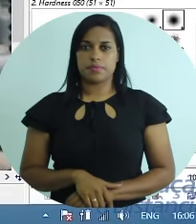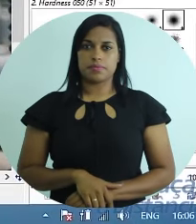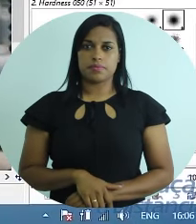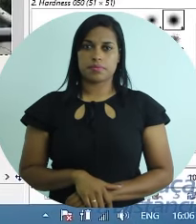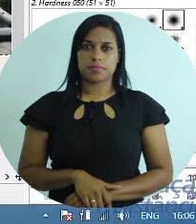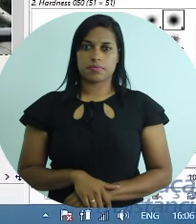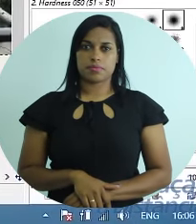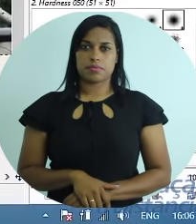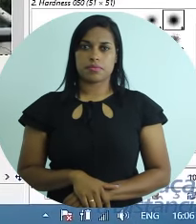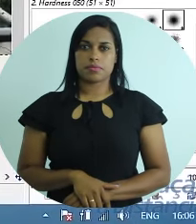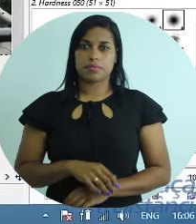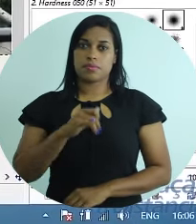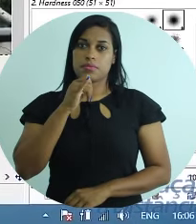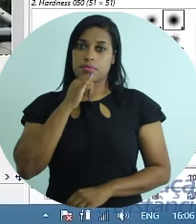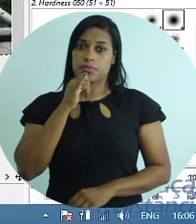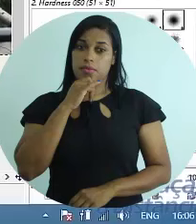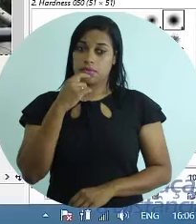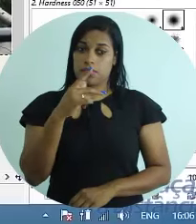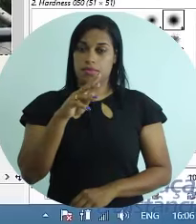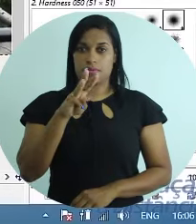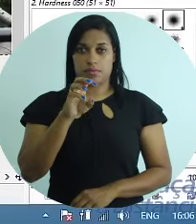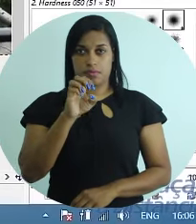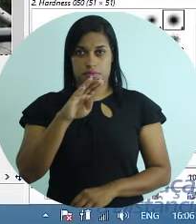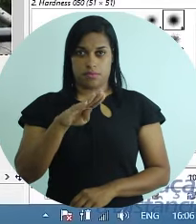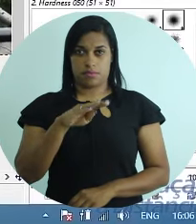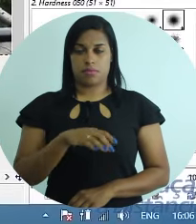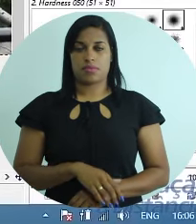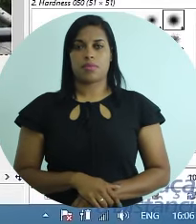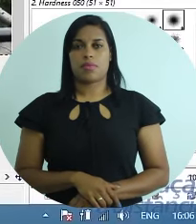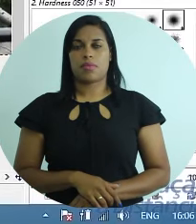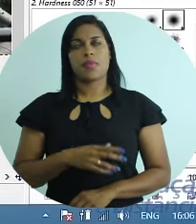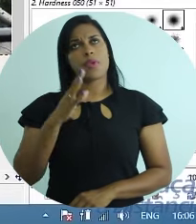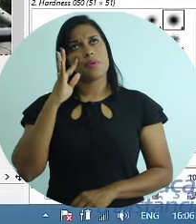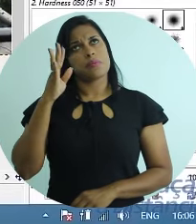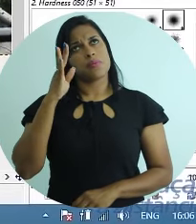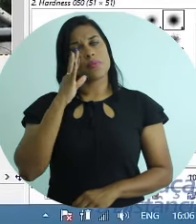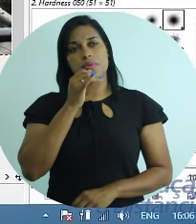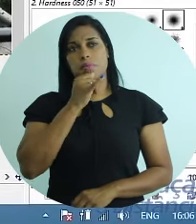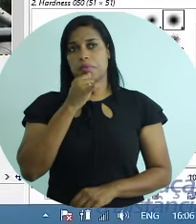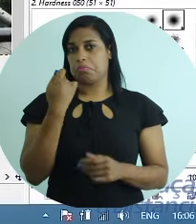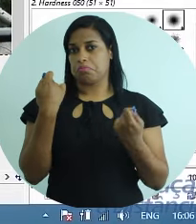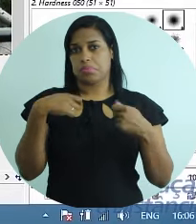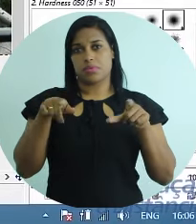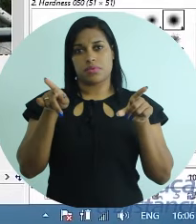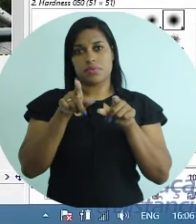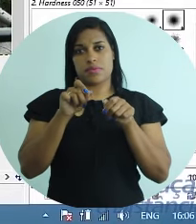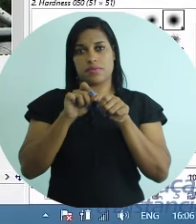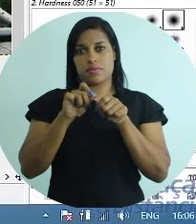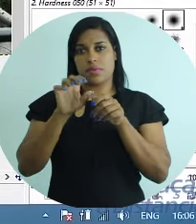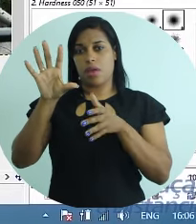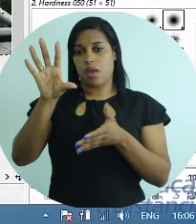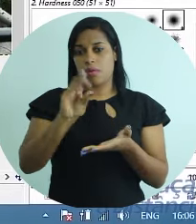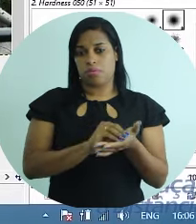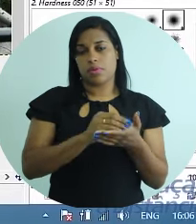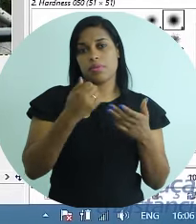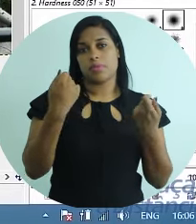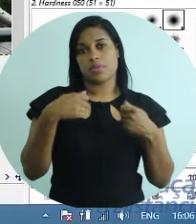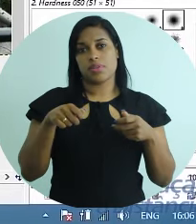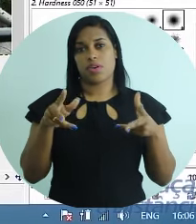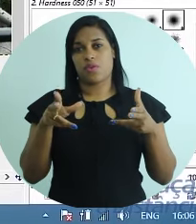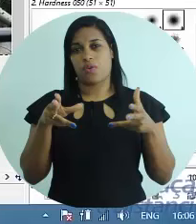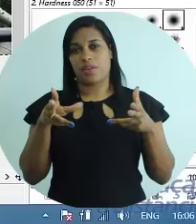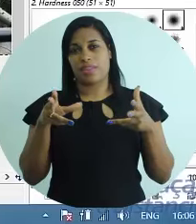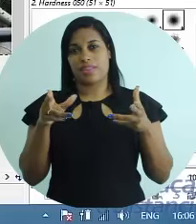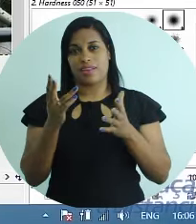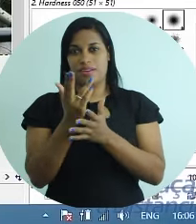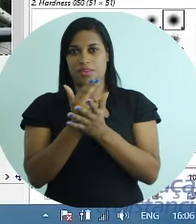de interface, por exemplo, para a web. Mas vamos imaginar que você não precisa necessariamente fazer um redimensionamento, você precisa cortar a